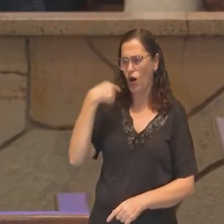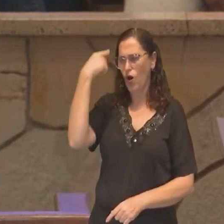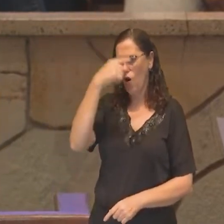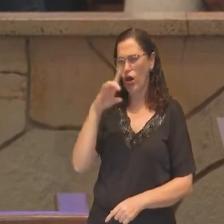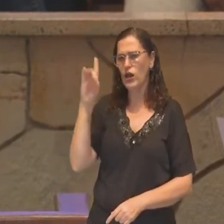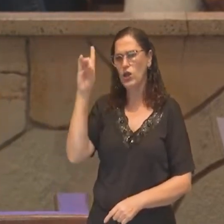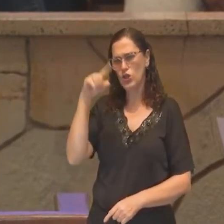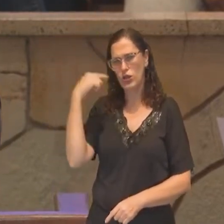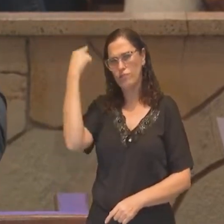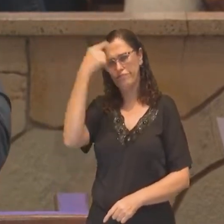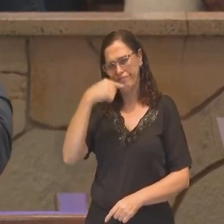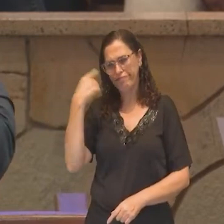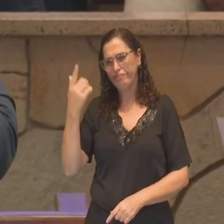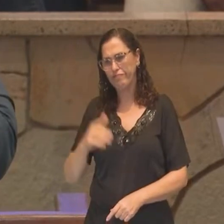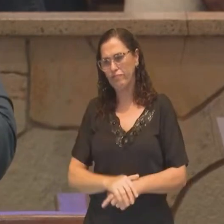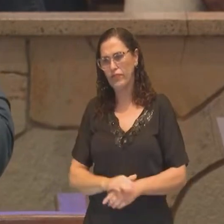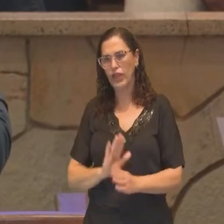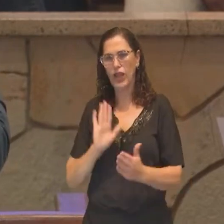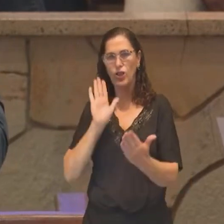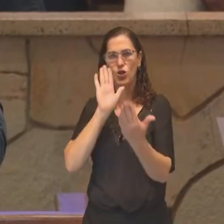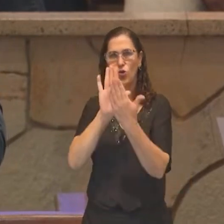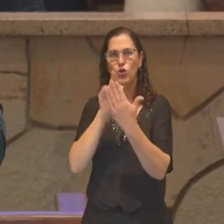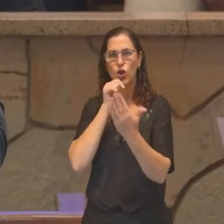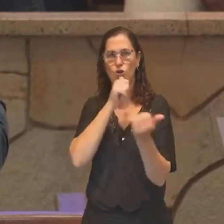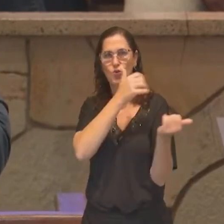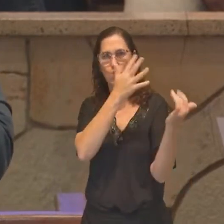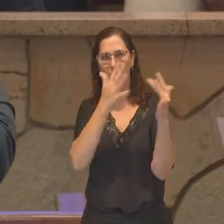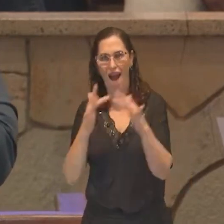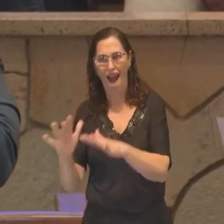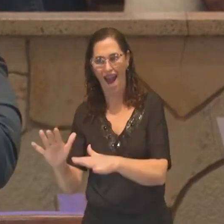dias, chegou diante do oceano.